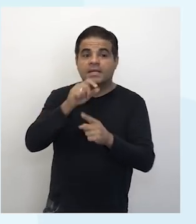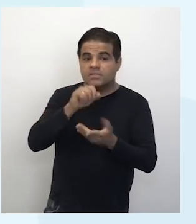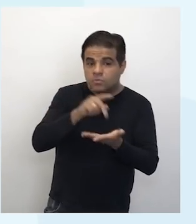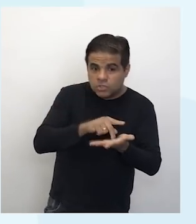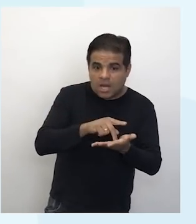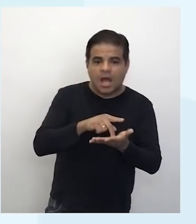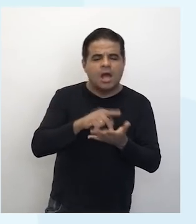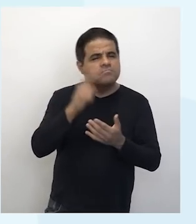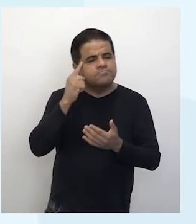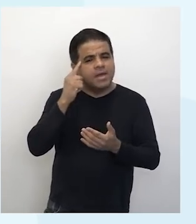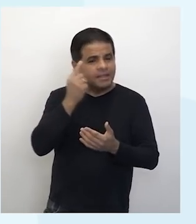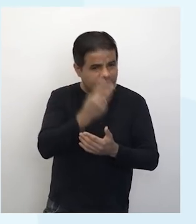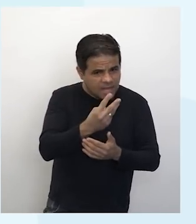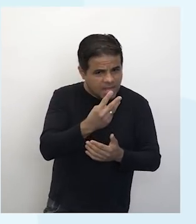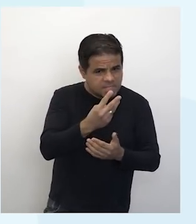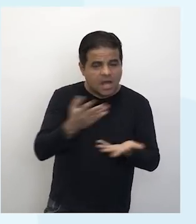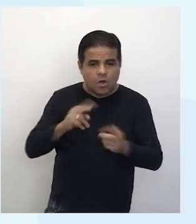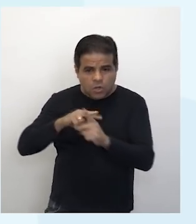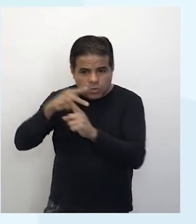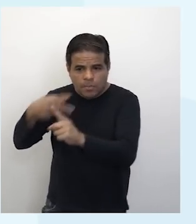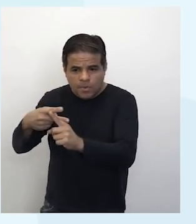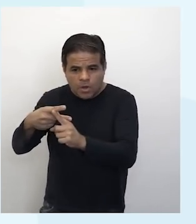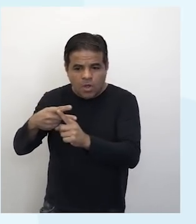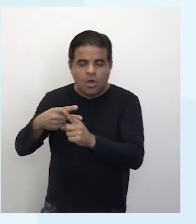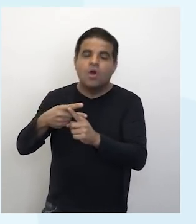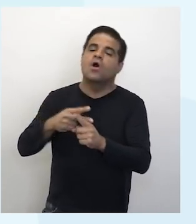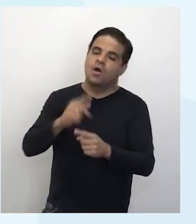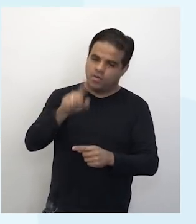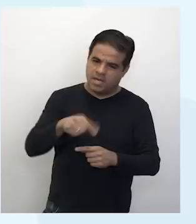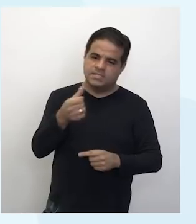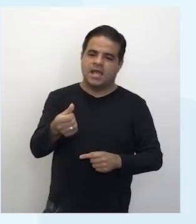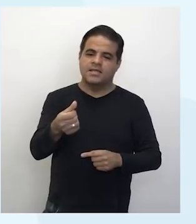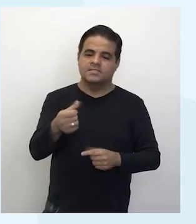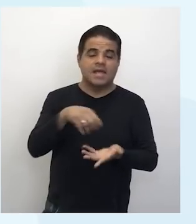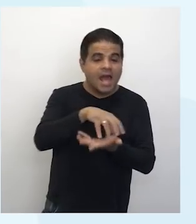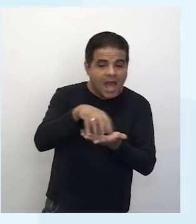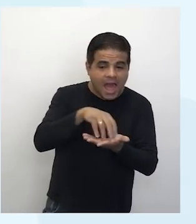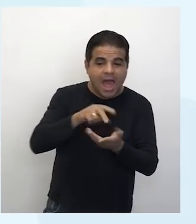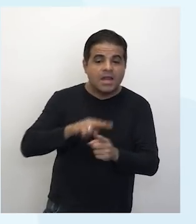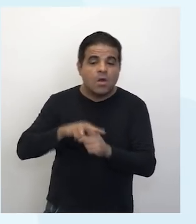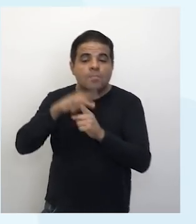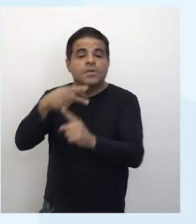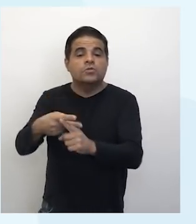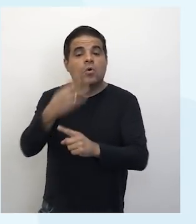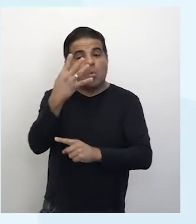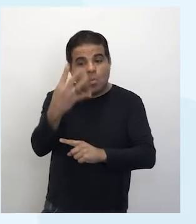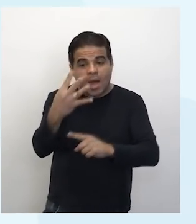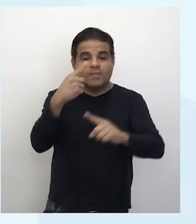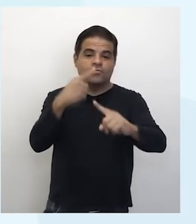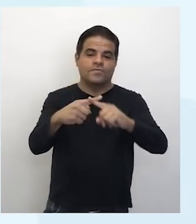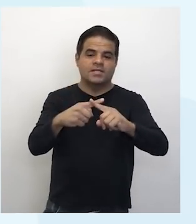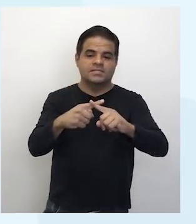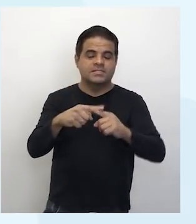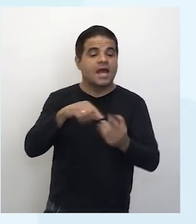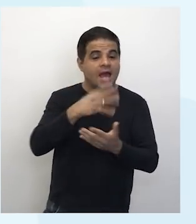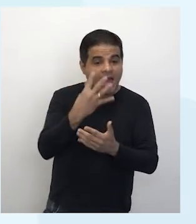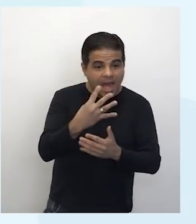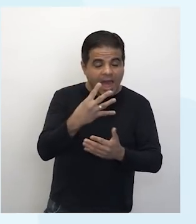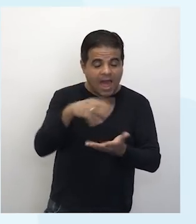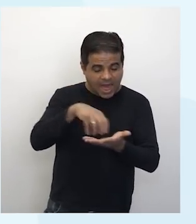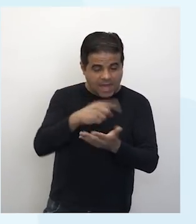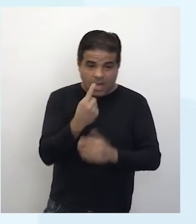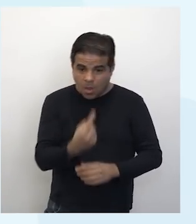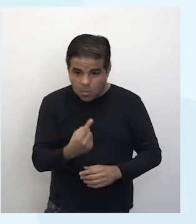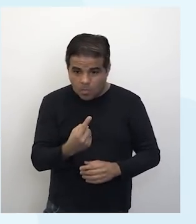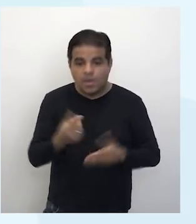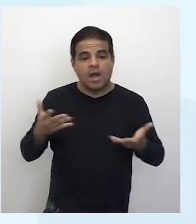era 3, quando eu dobrei ele passou para 6. E a área aumentou 4 vezes. A área era 1, né?